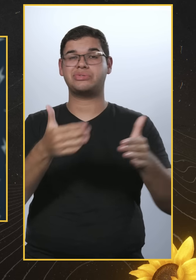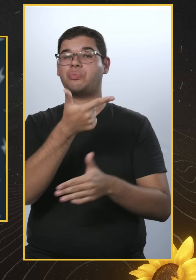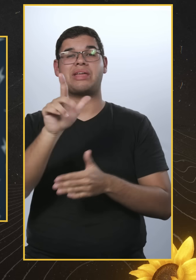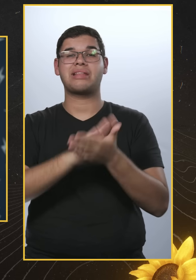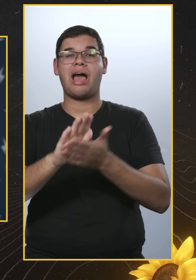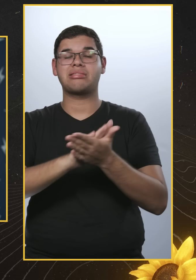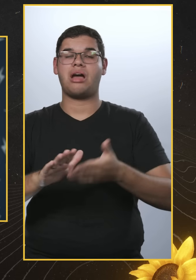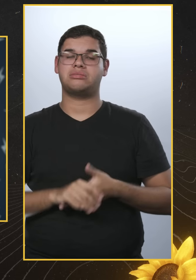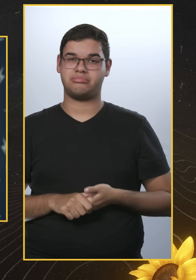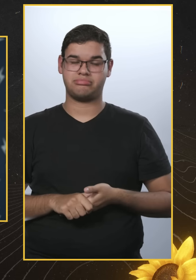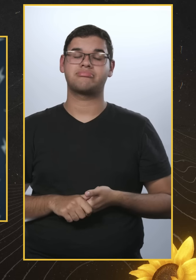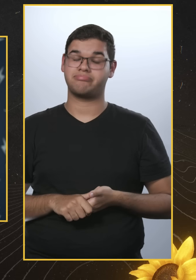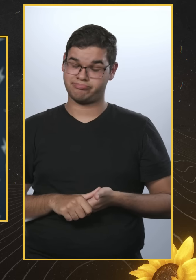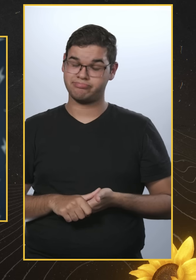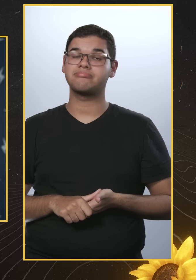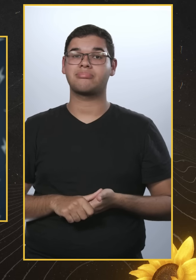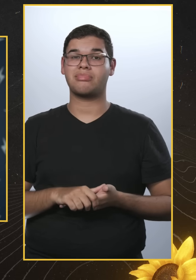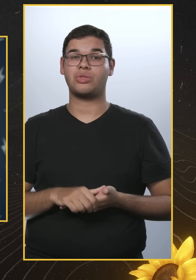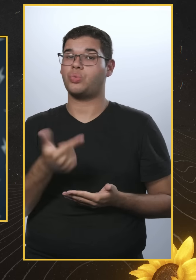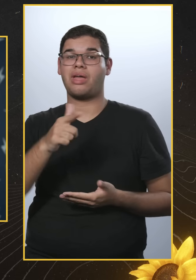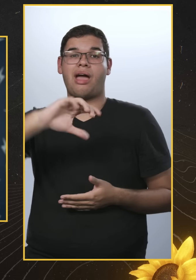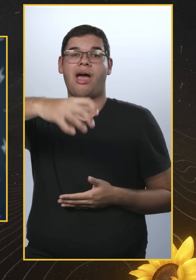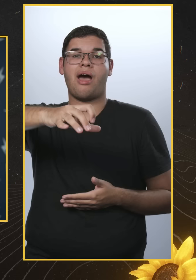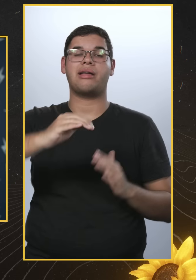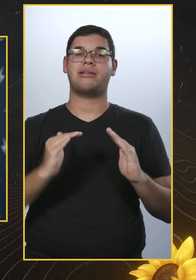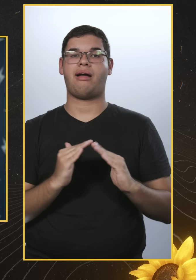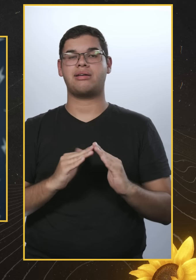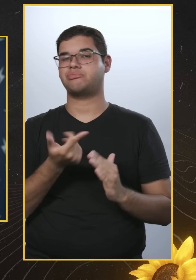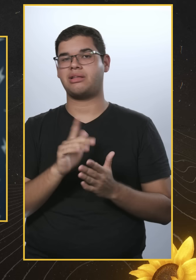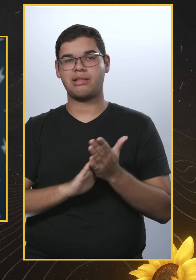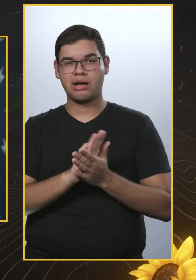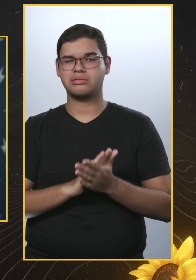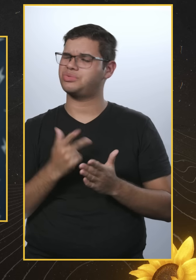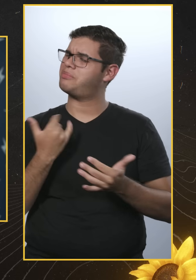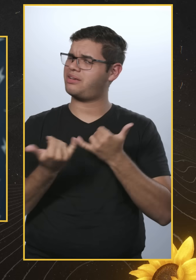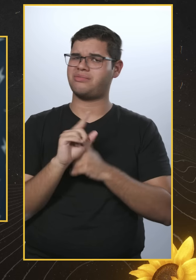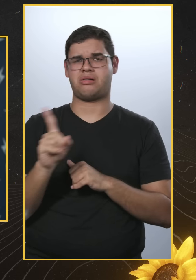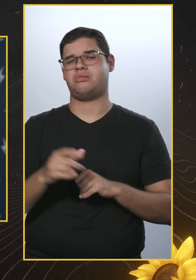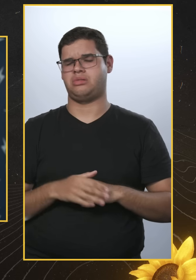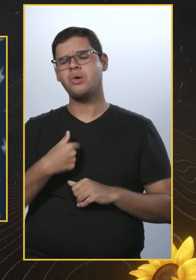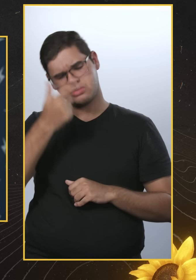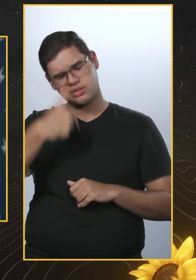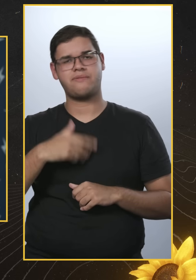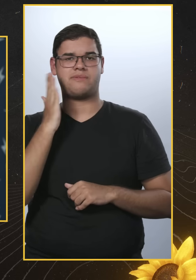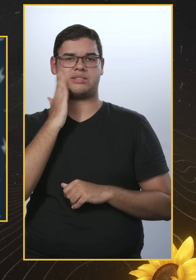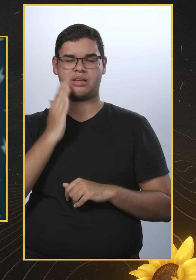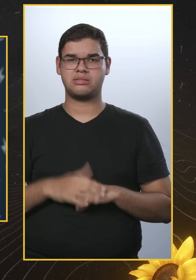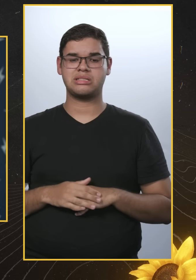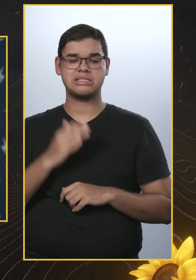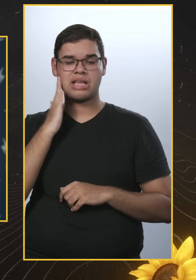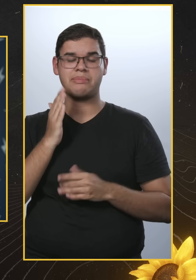é um conceito de ausência de estado Cara eu tenho solução para essa cidade de verdade não tô de brincadeira eu dou conta de fazer sabe o que a gente chama de